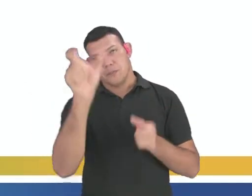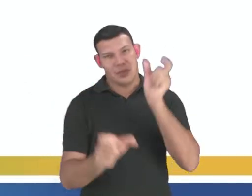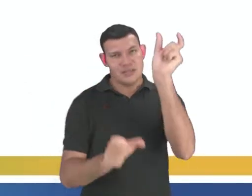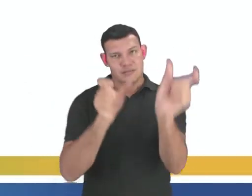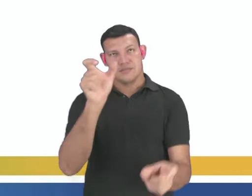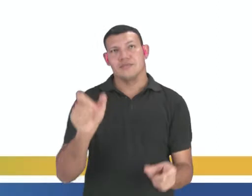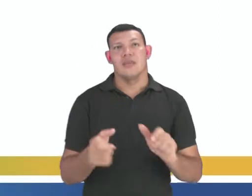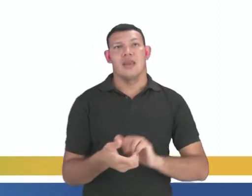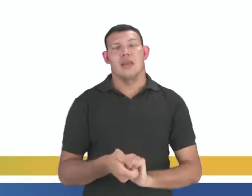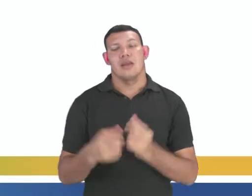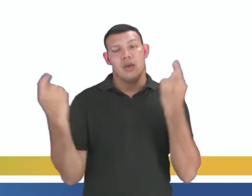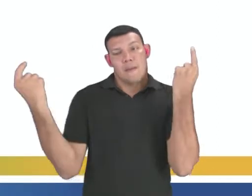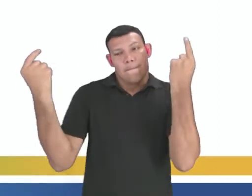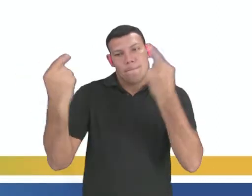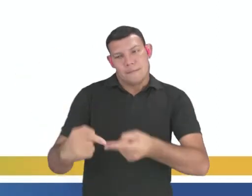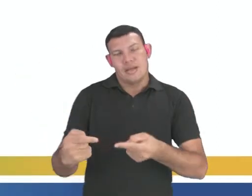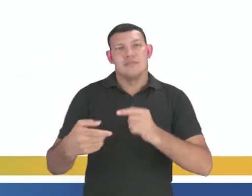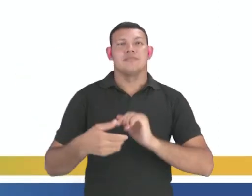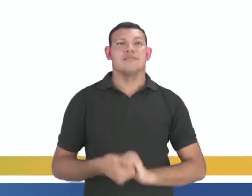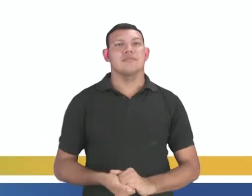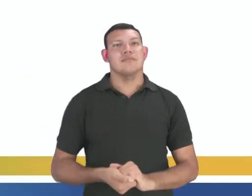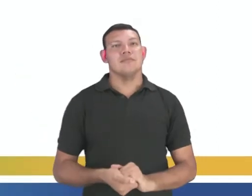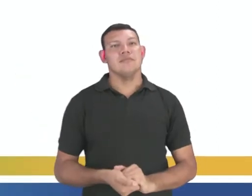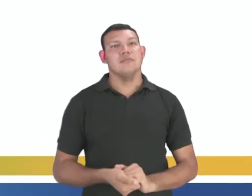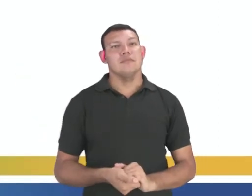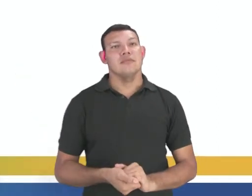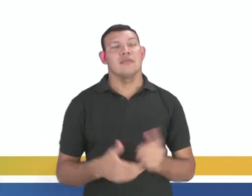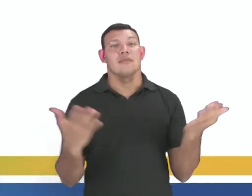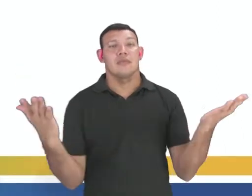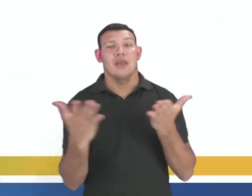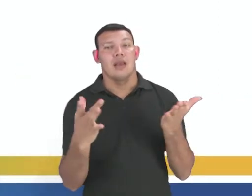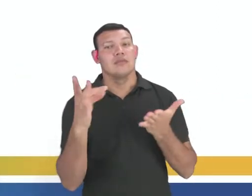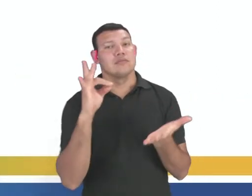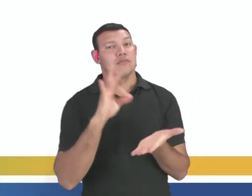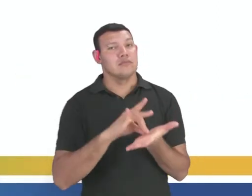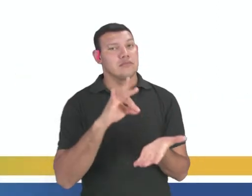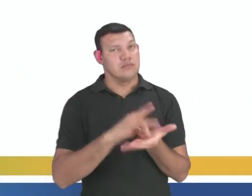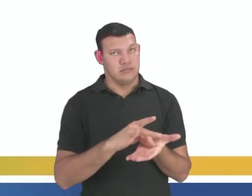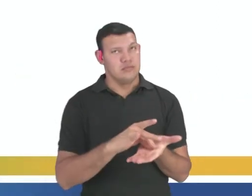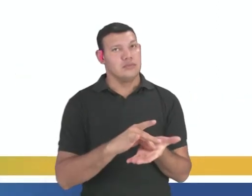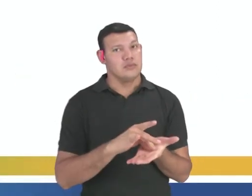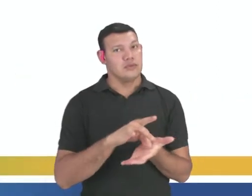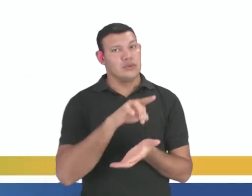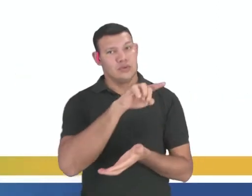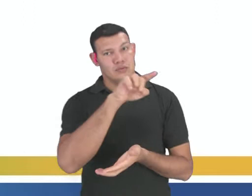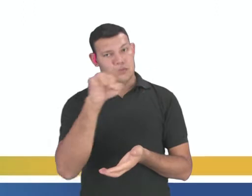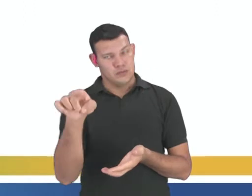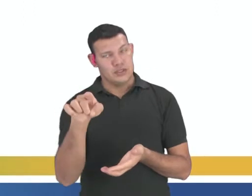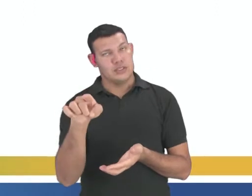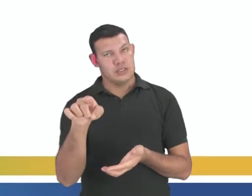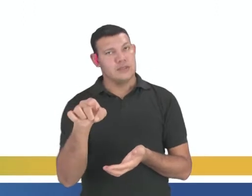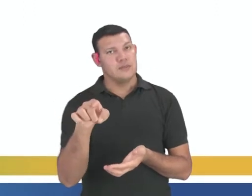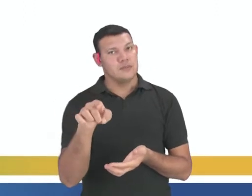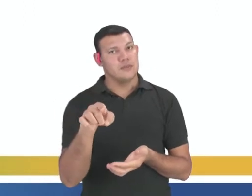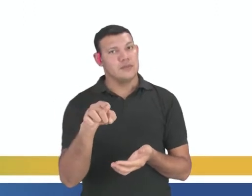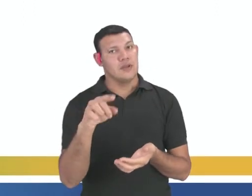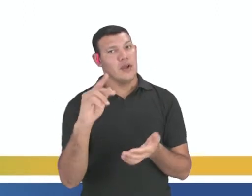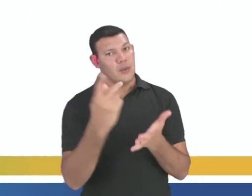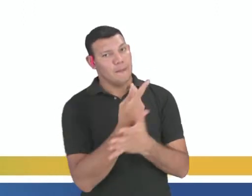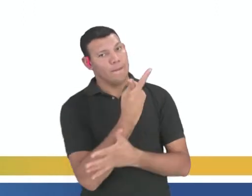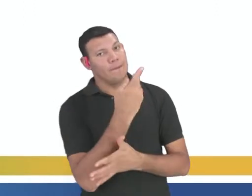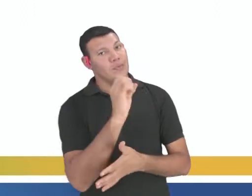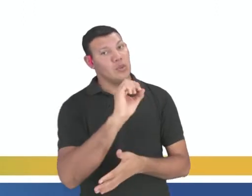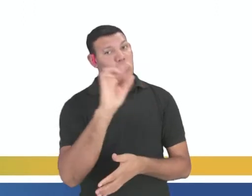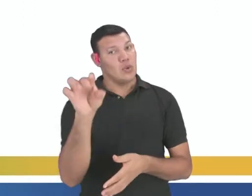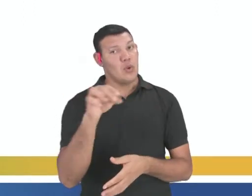Vamos fazer um desafio. Vou falar algumas afirmações e vocês me dizem se o que eu falei é um fato ou se vai ser